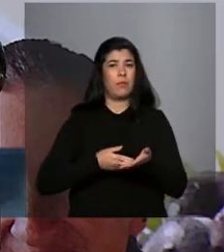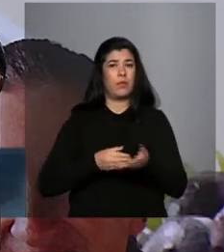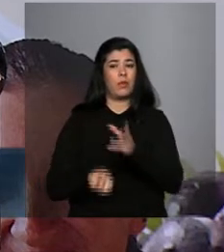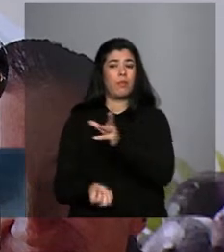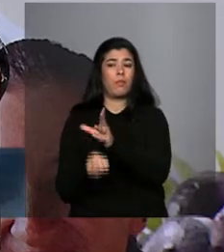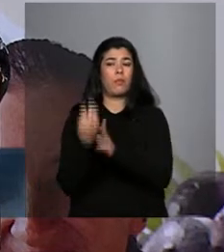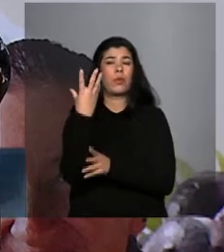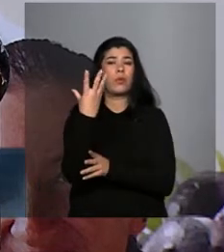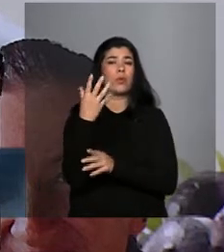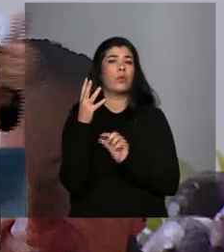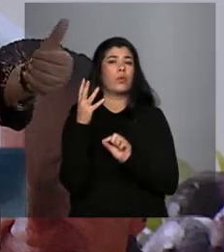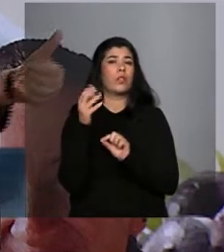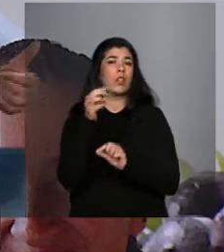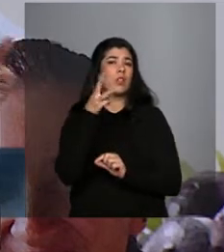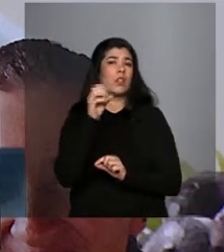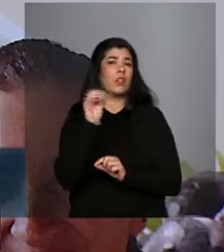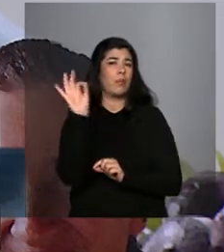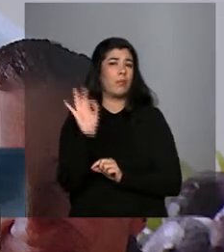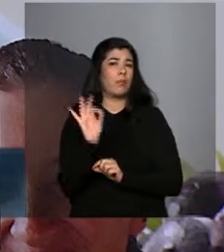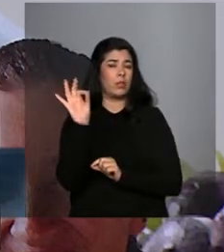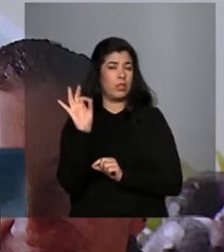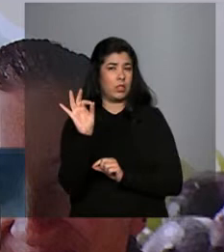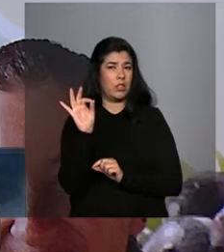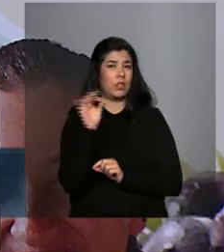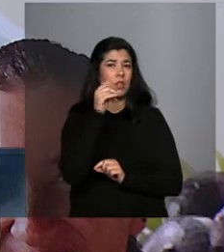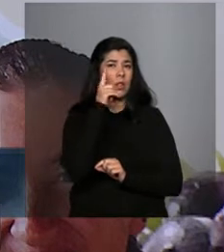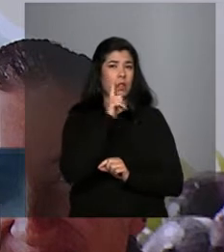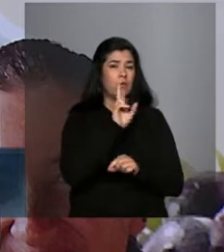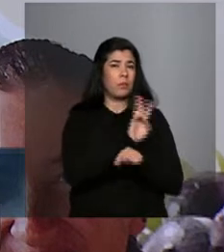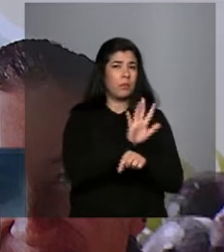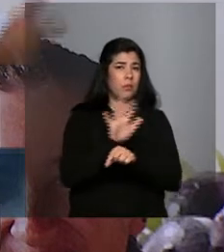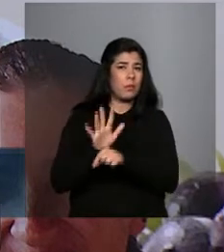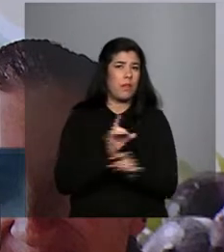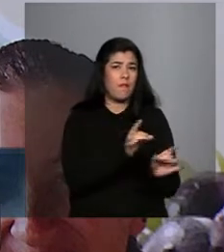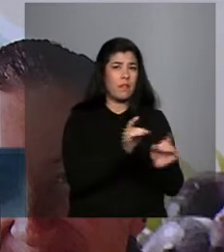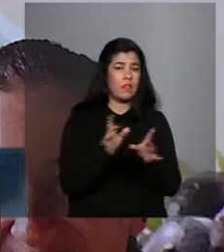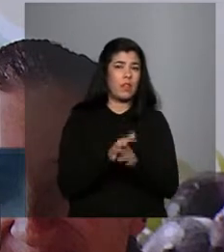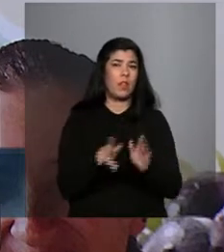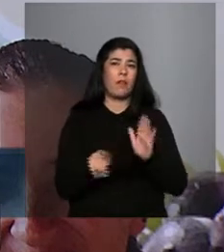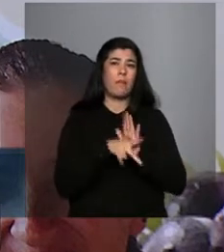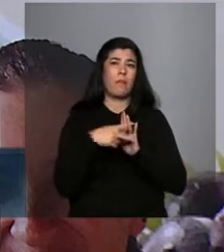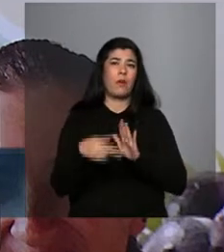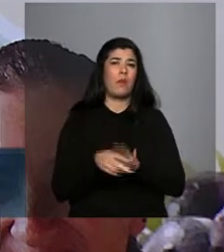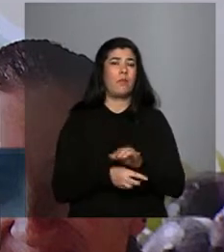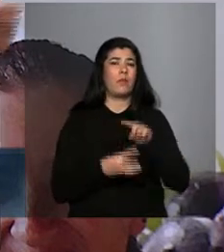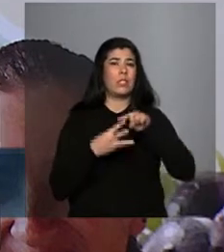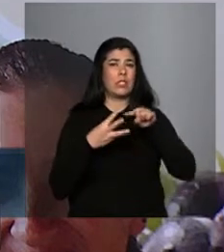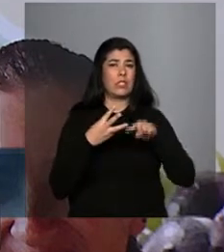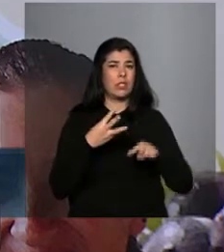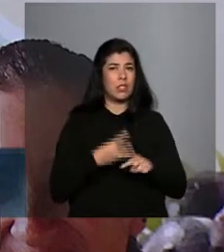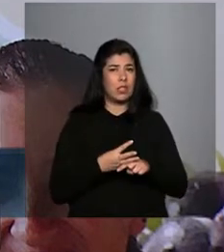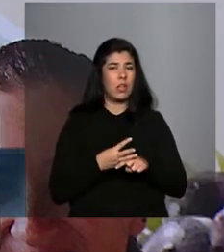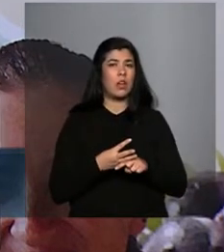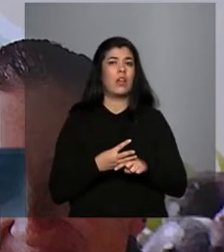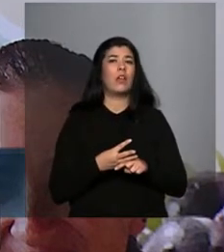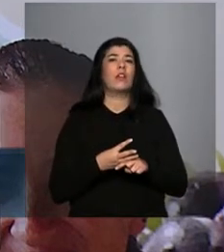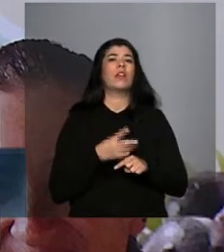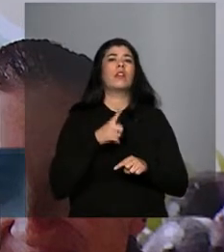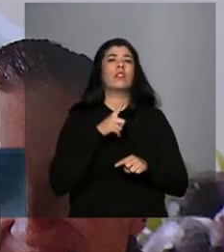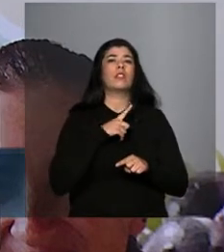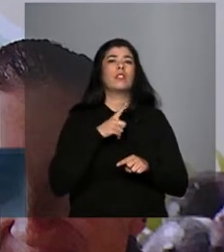de todas as áreas da defesa, exército, marinha, aeronáutica, das